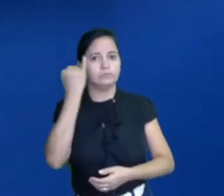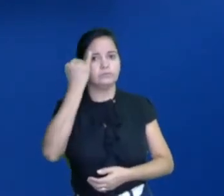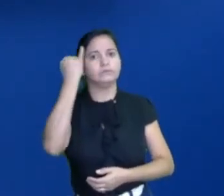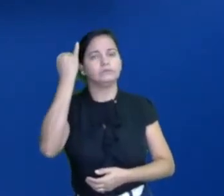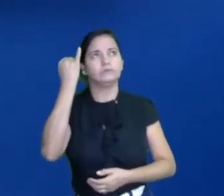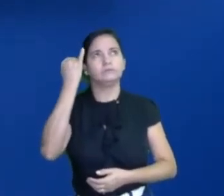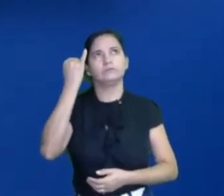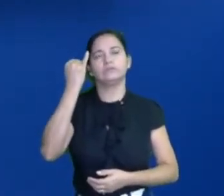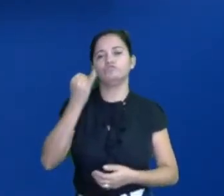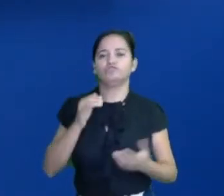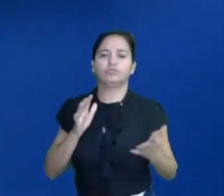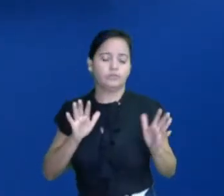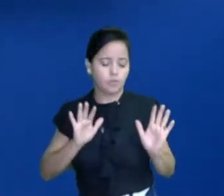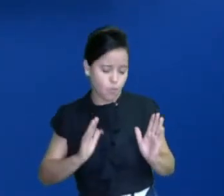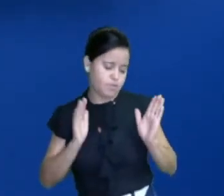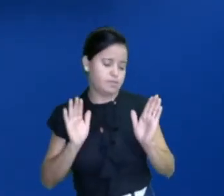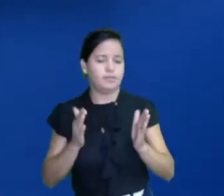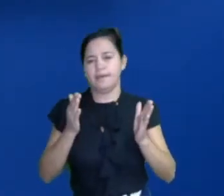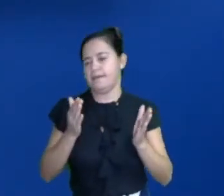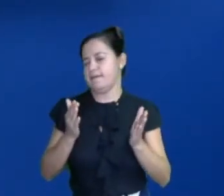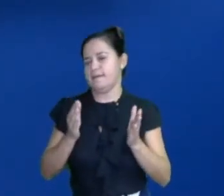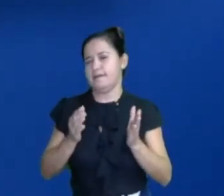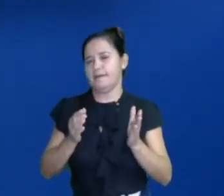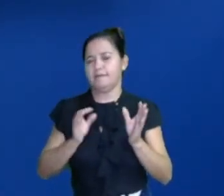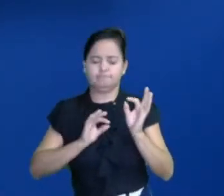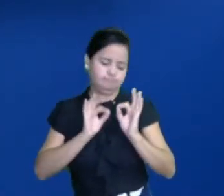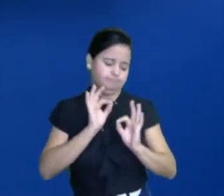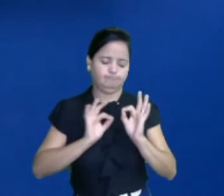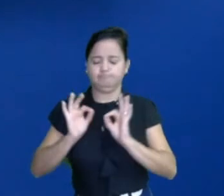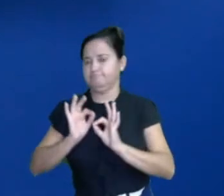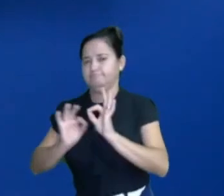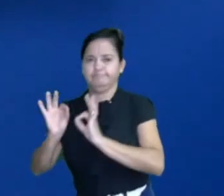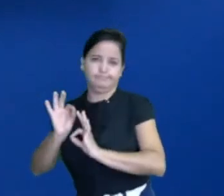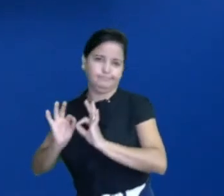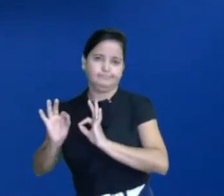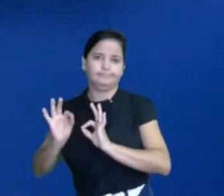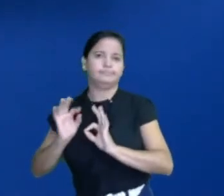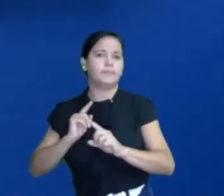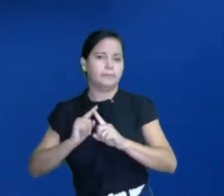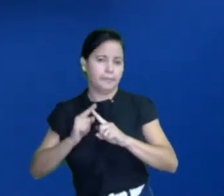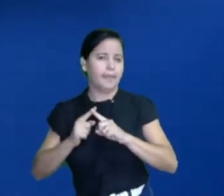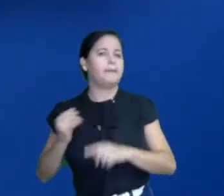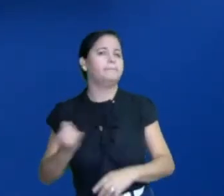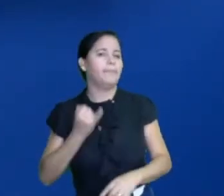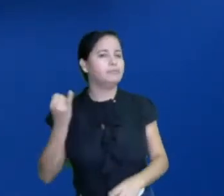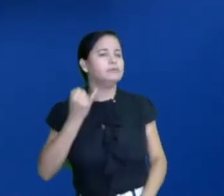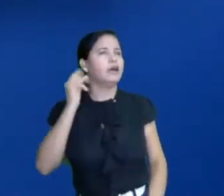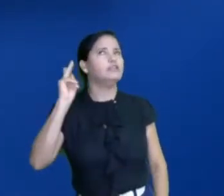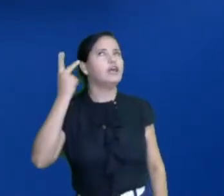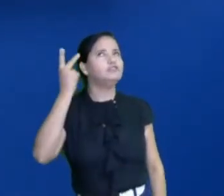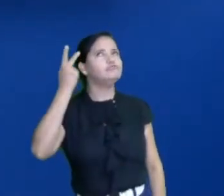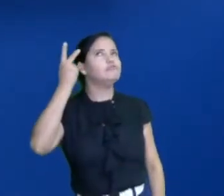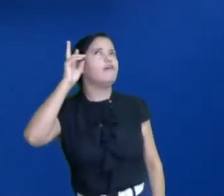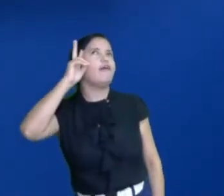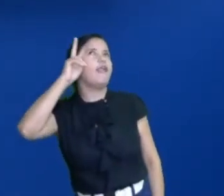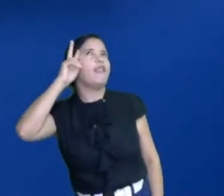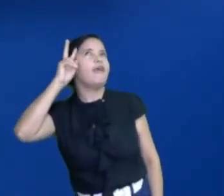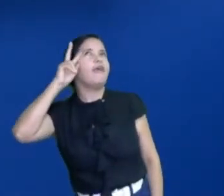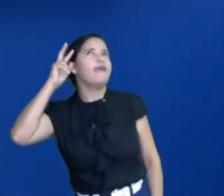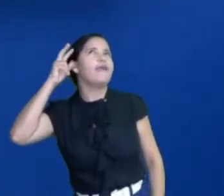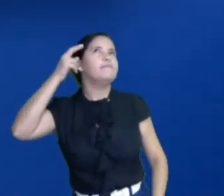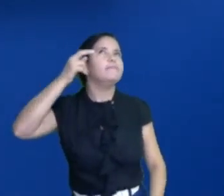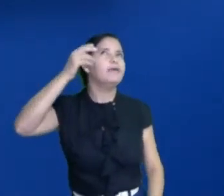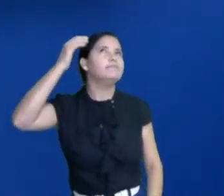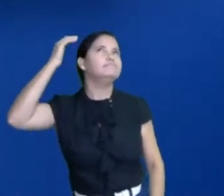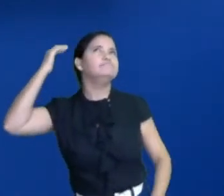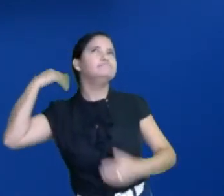que a gente zele por cada cantinho dela, porque zela a nossa história, guarda. fatos e